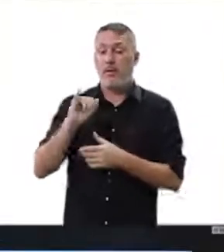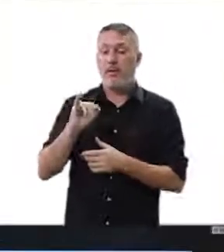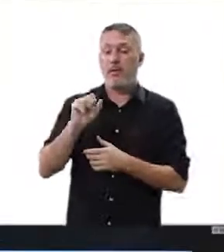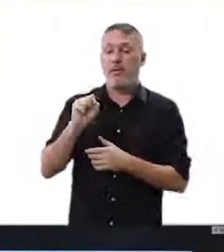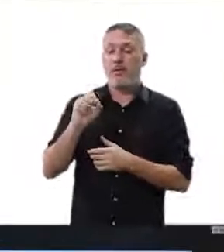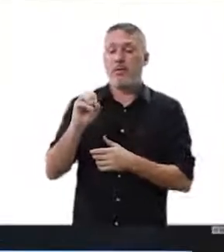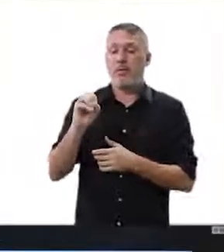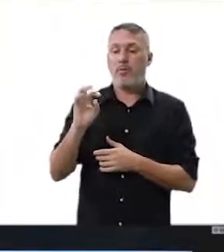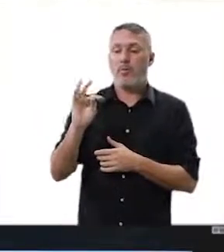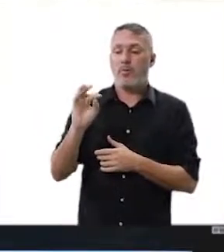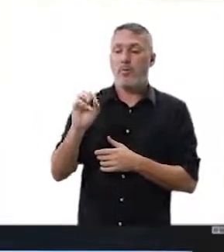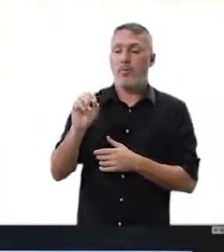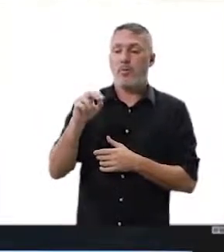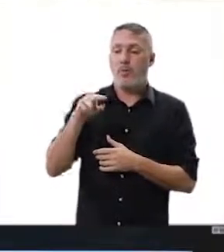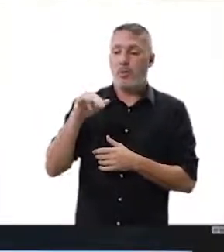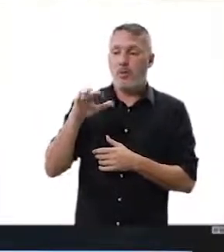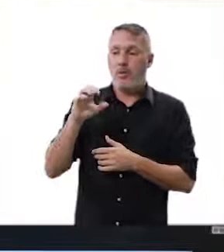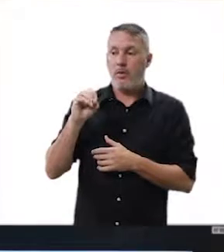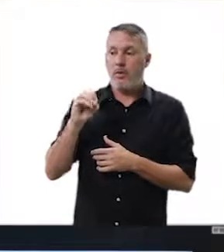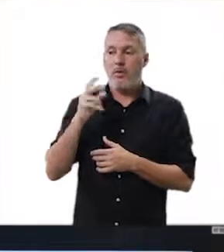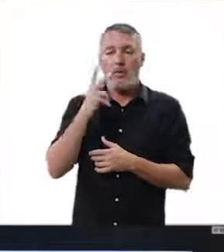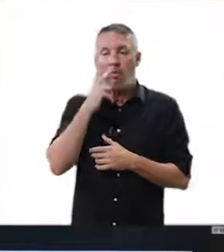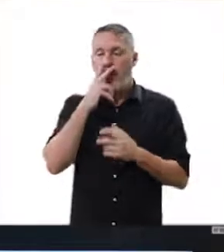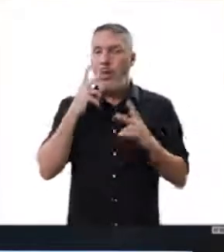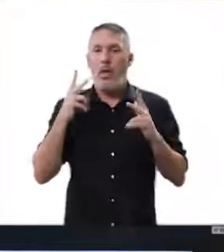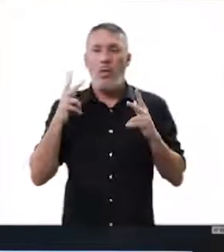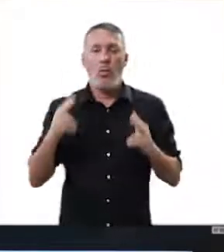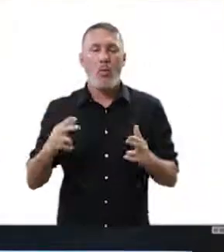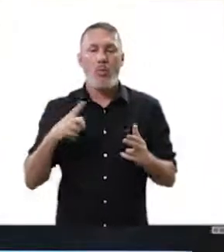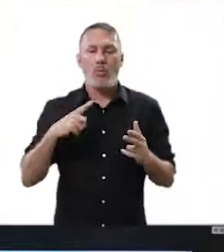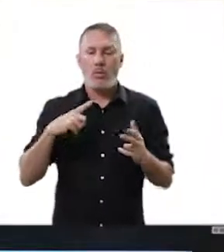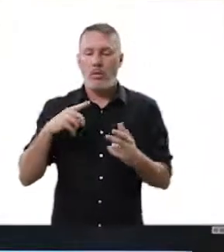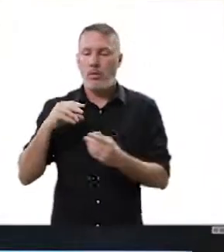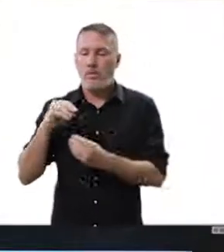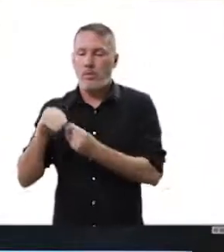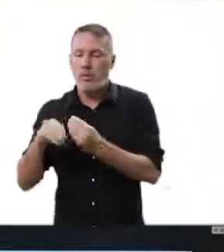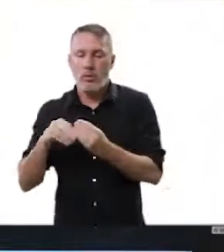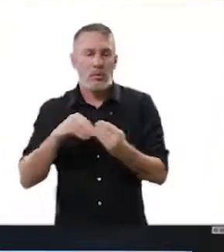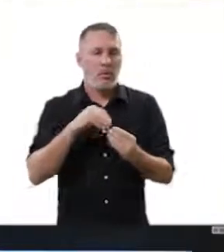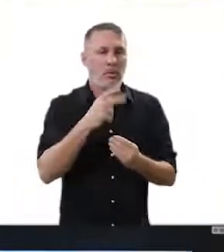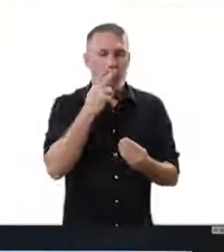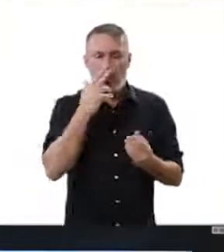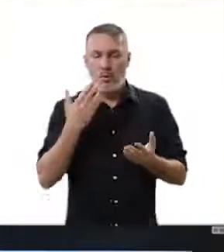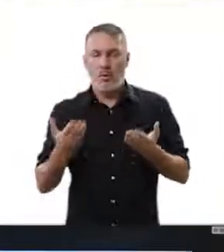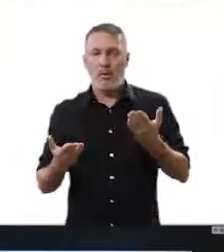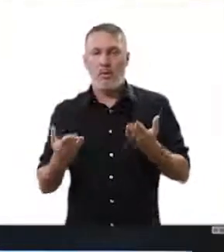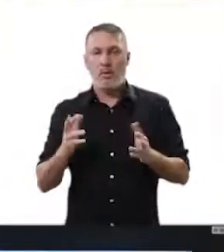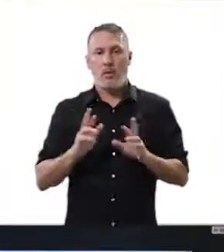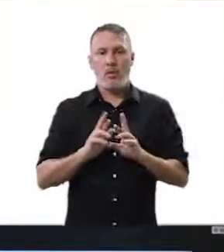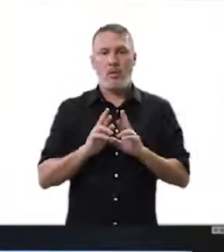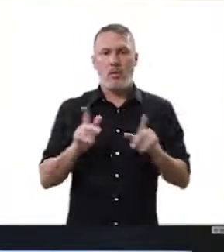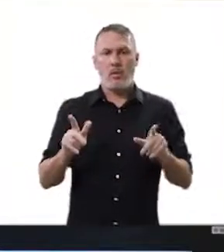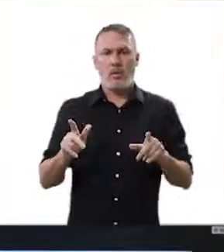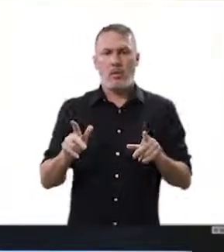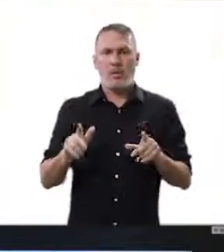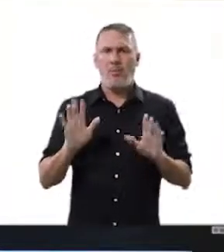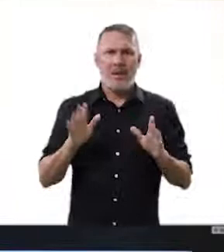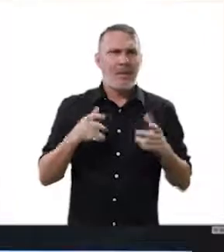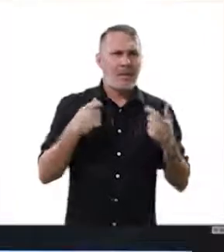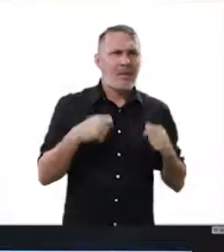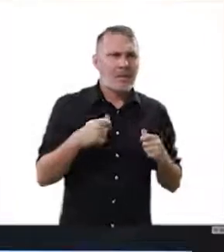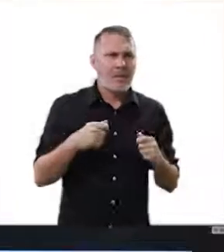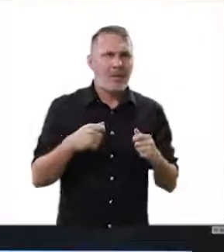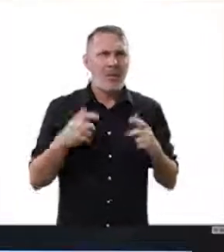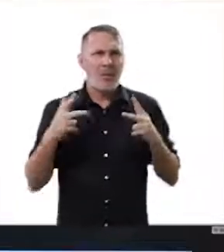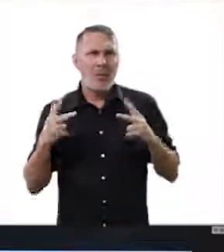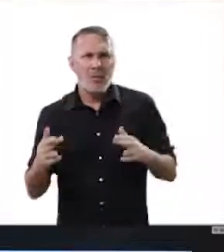isso não vai acontecer. Não vai ter passagem quando o meio estiver isotônico. Agora, se eu colocar essa hemácia